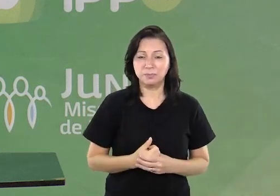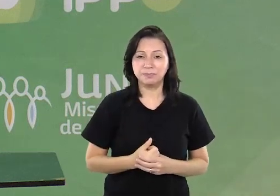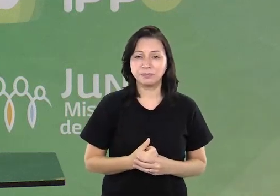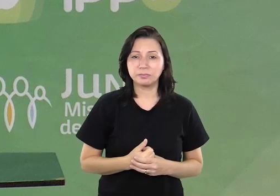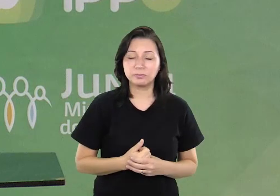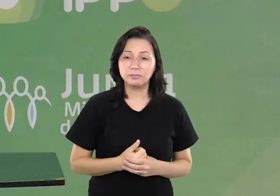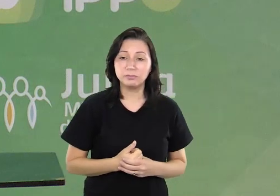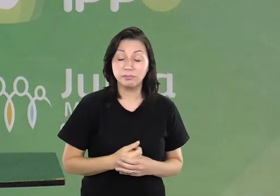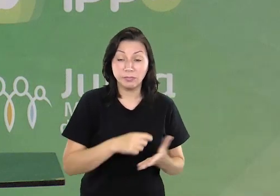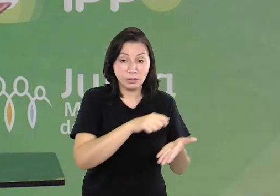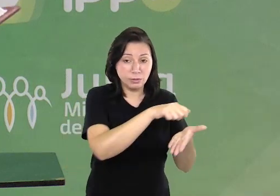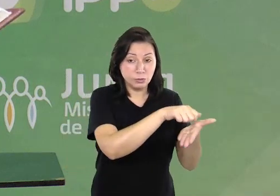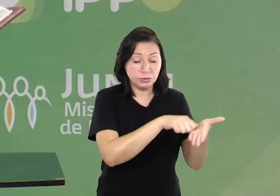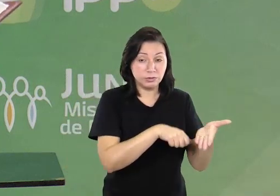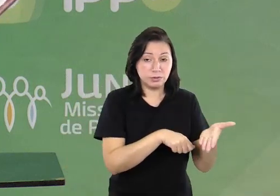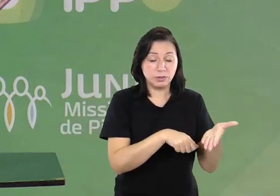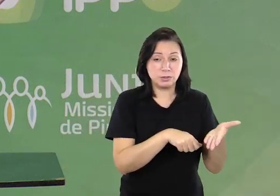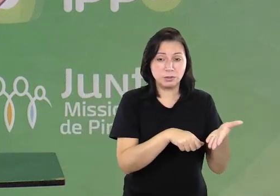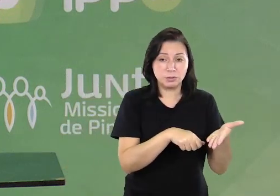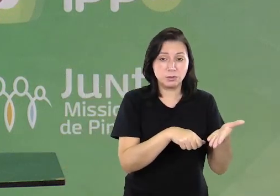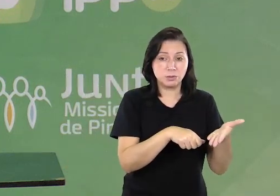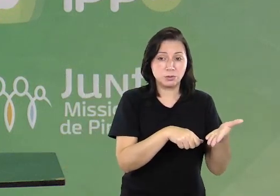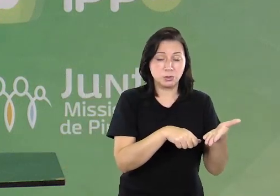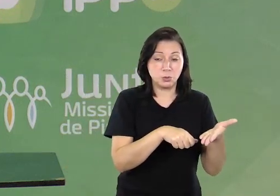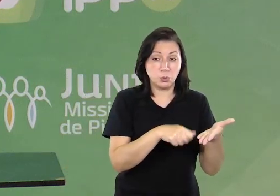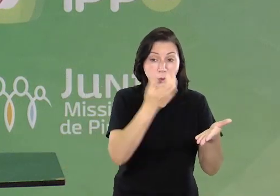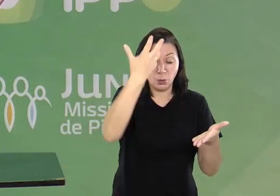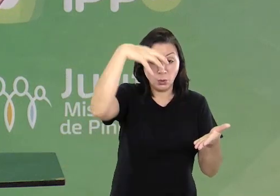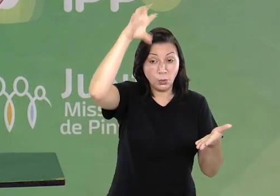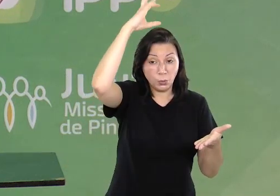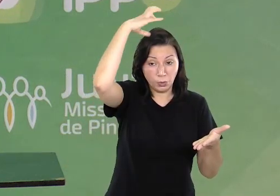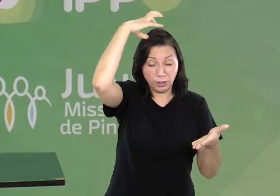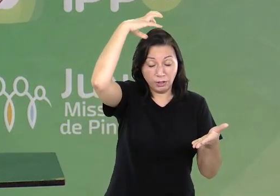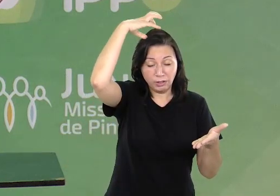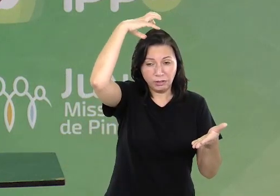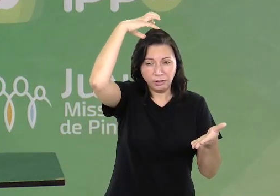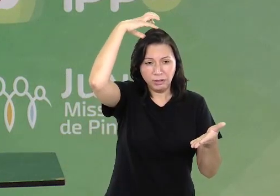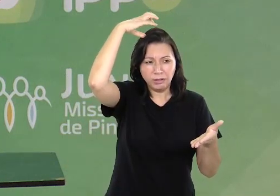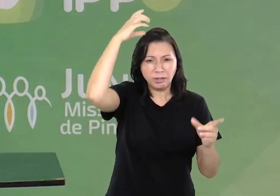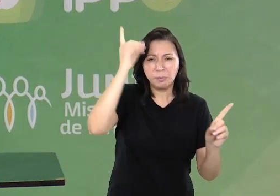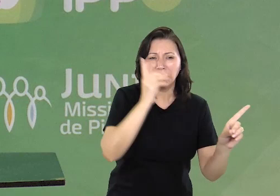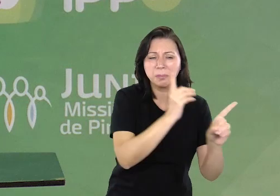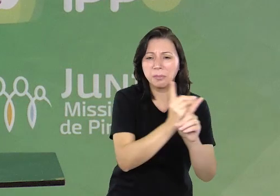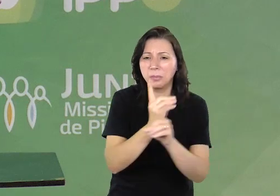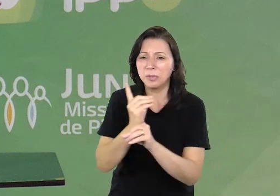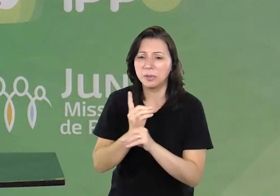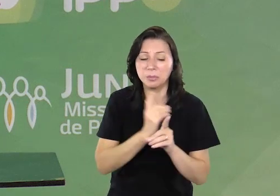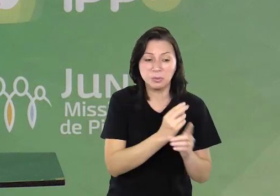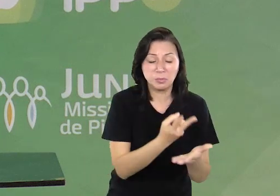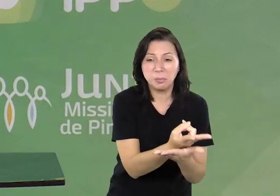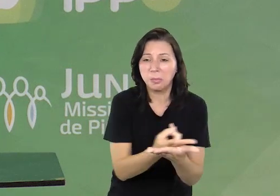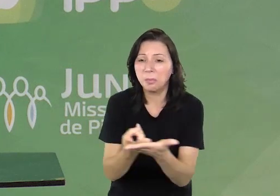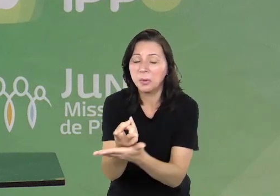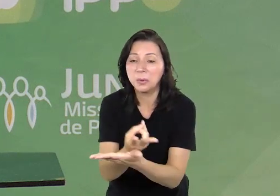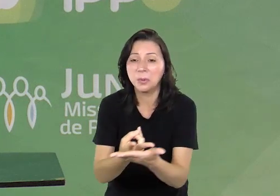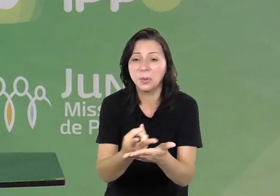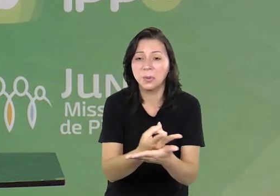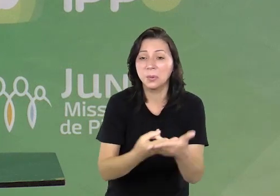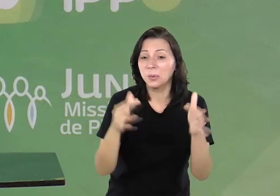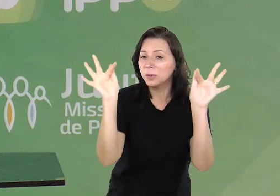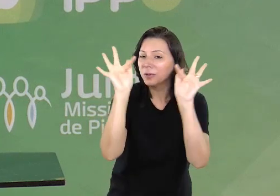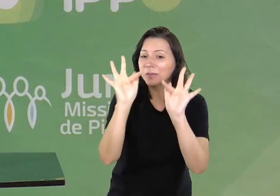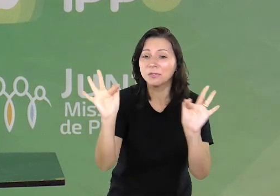aqui no texto ele está buscando a felicidade mas a pergunta é Onde a Felicidade mora